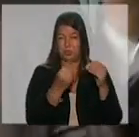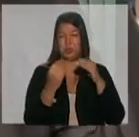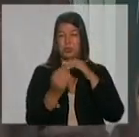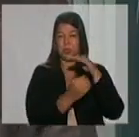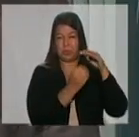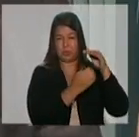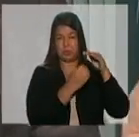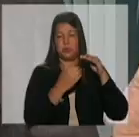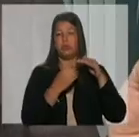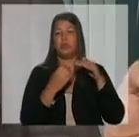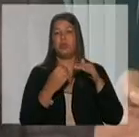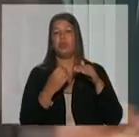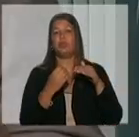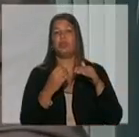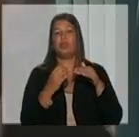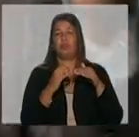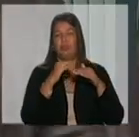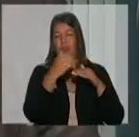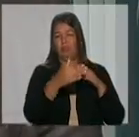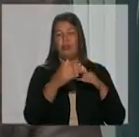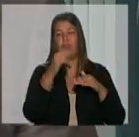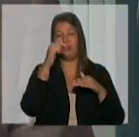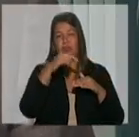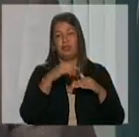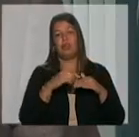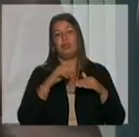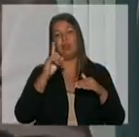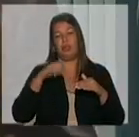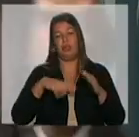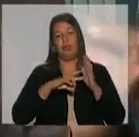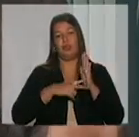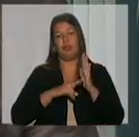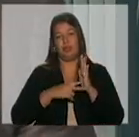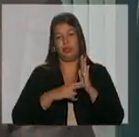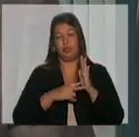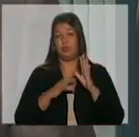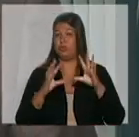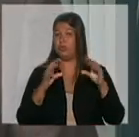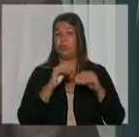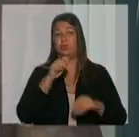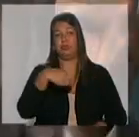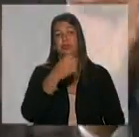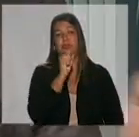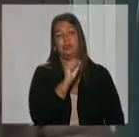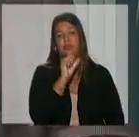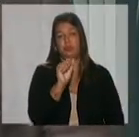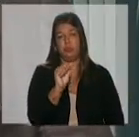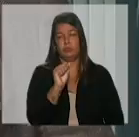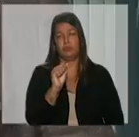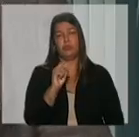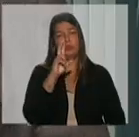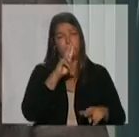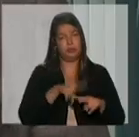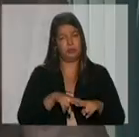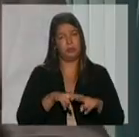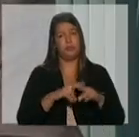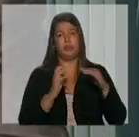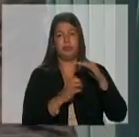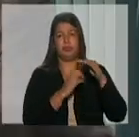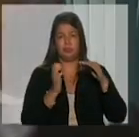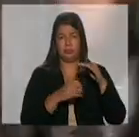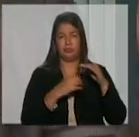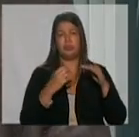os donos das empreiteiras são os sócios das empreiteiras. Todas elas são SA. Prenda o executivo,